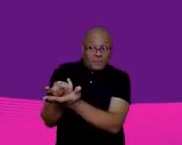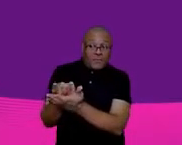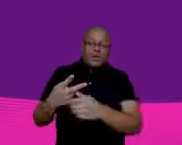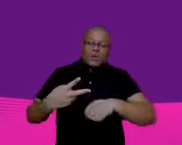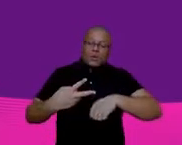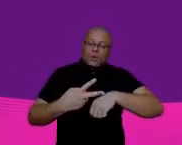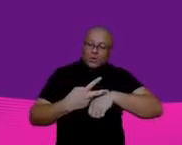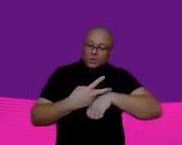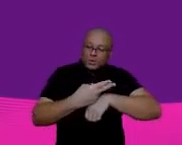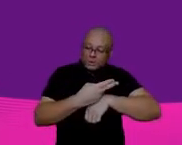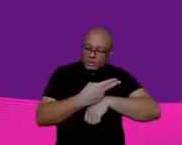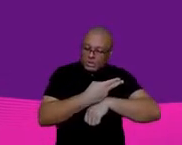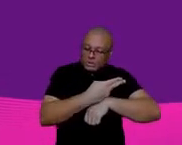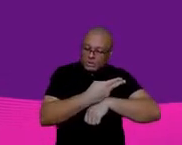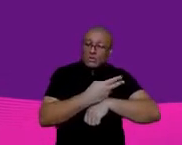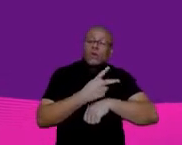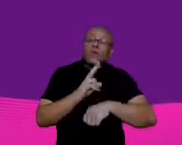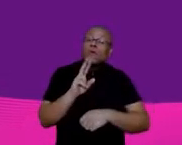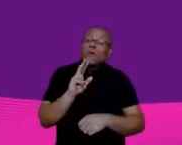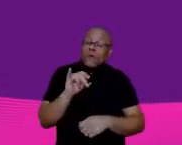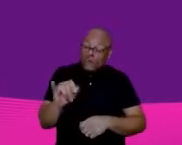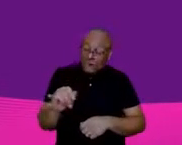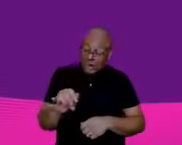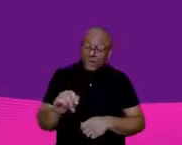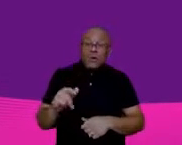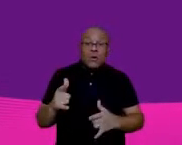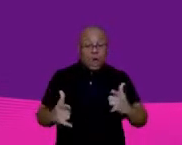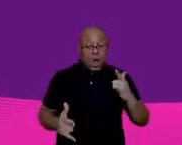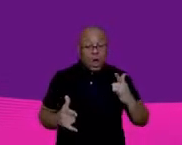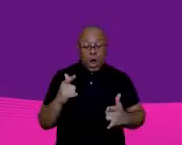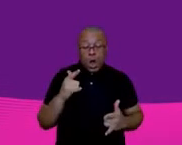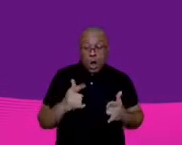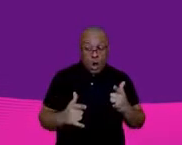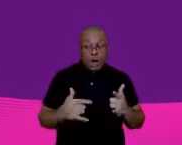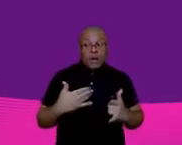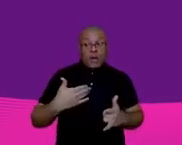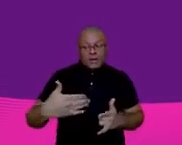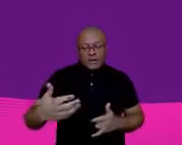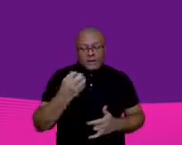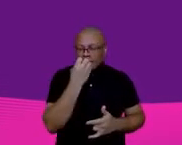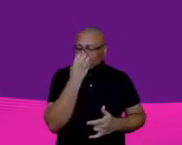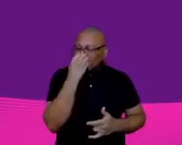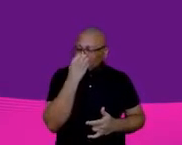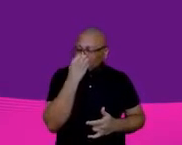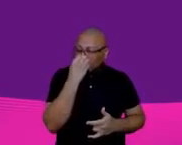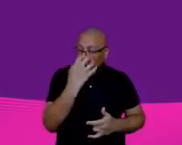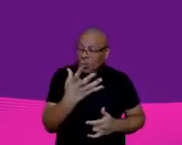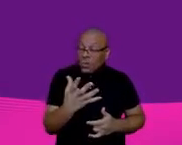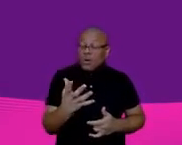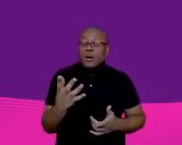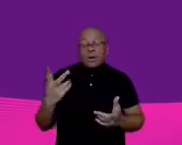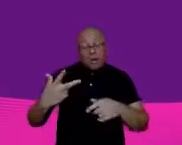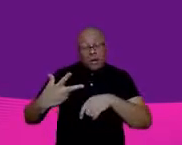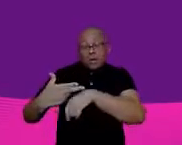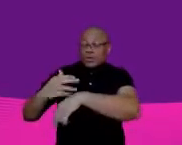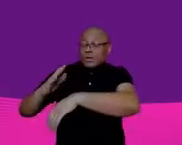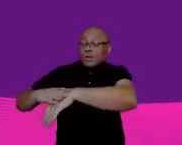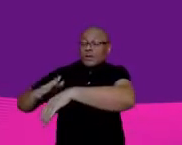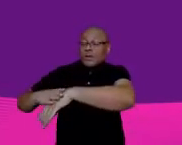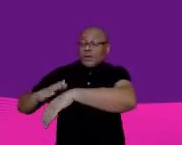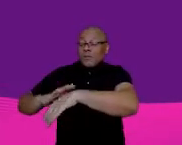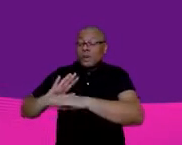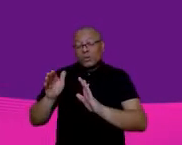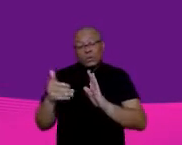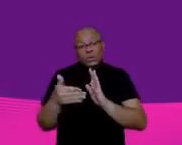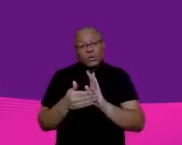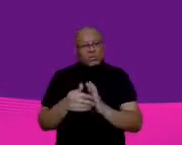de cirurgia parcial, o resultado vai ser tão bom quanto se for uma cirurgia total, e o paciente fica